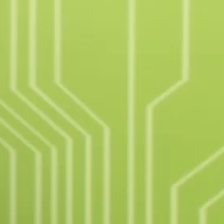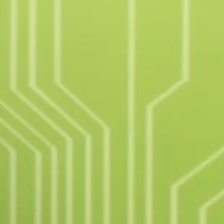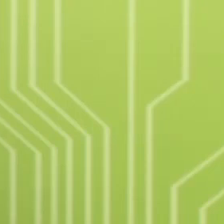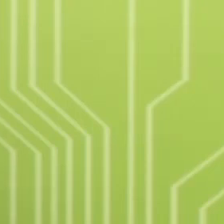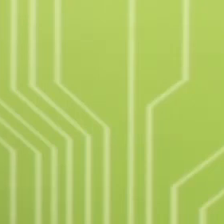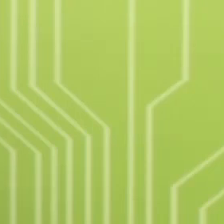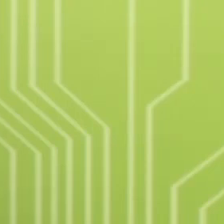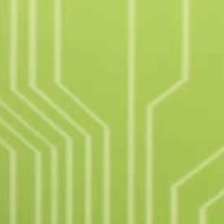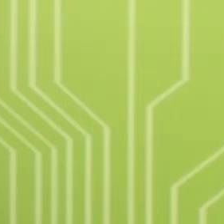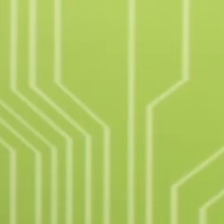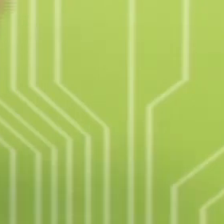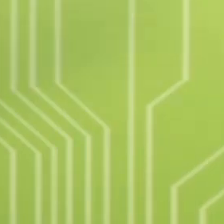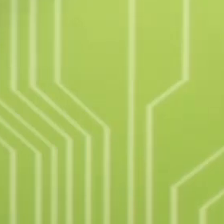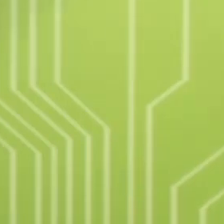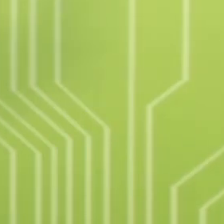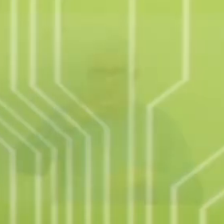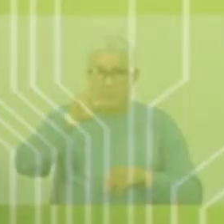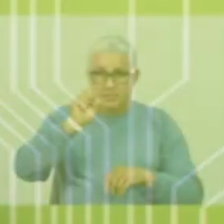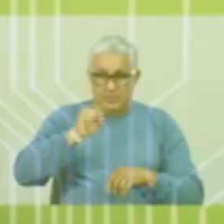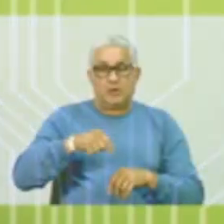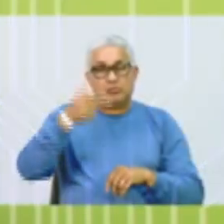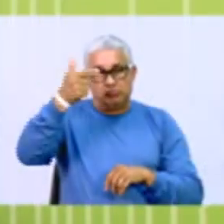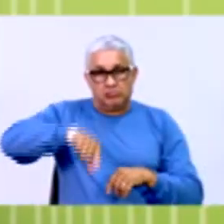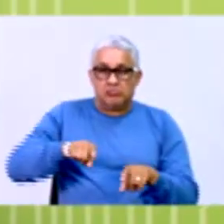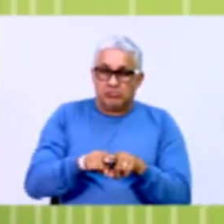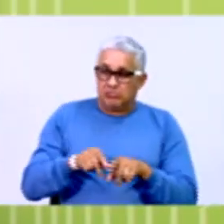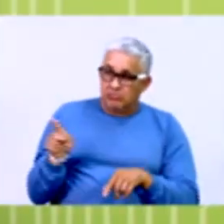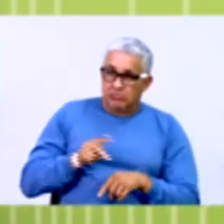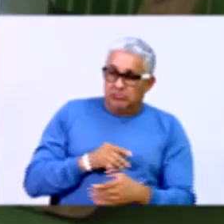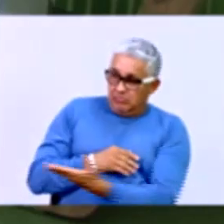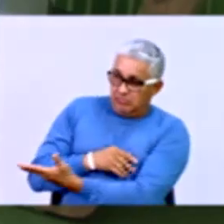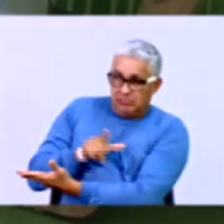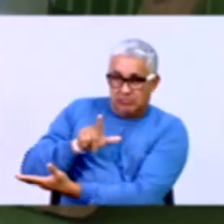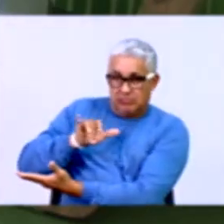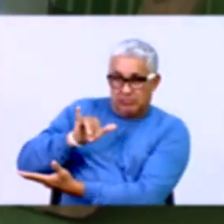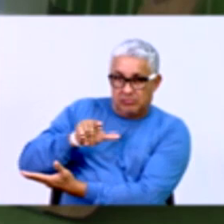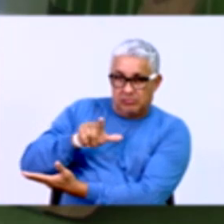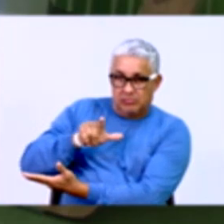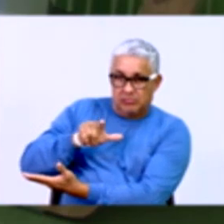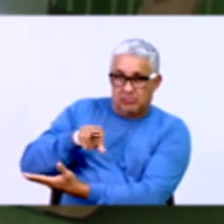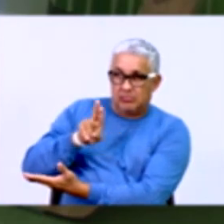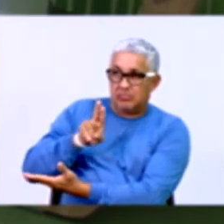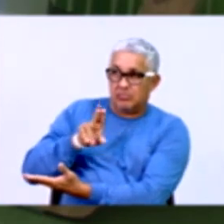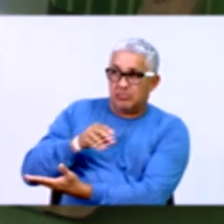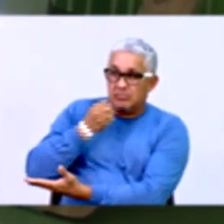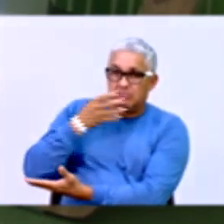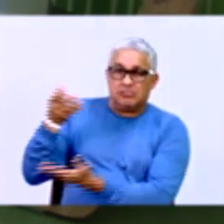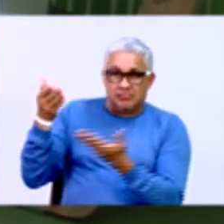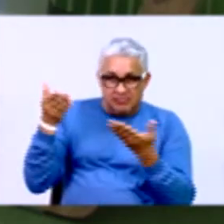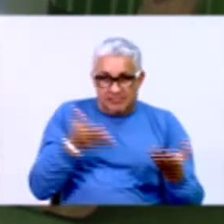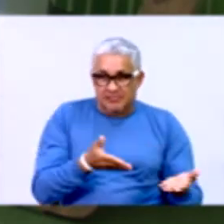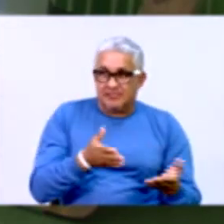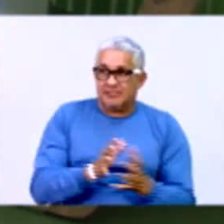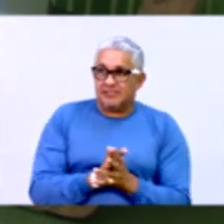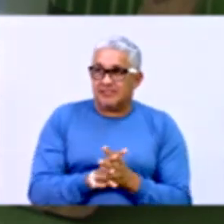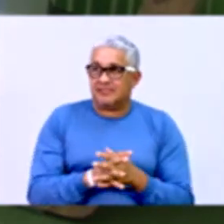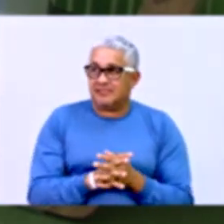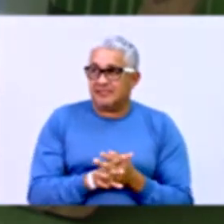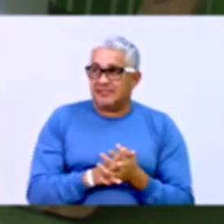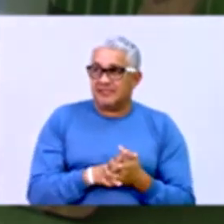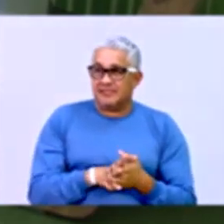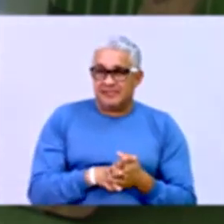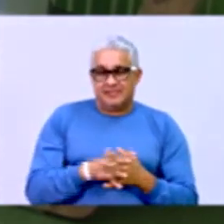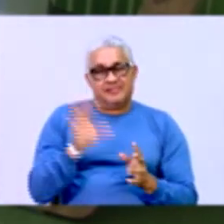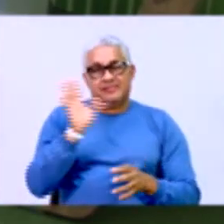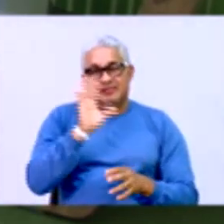e hoje temos o prazer de ter novamente conosco também o professor Lilo. Boa noite, seja bem-vindo, professor. Olá,